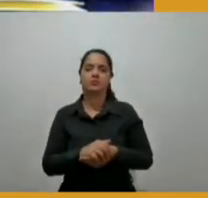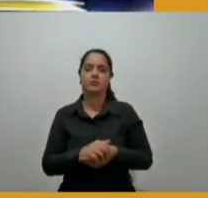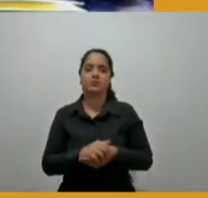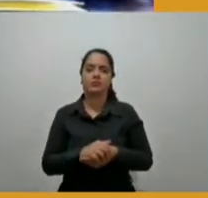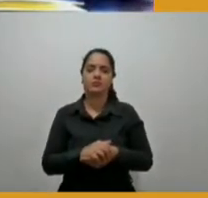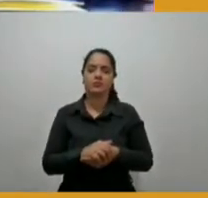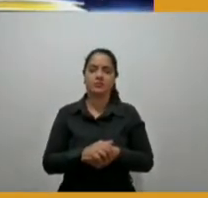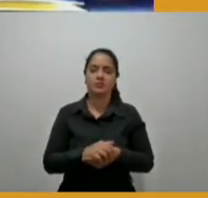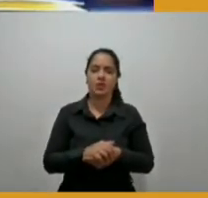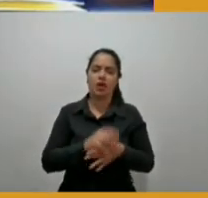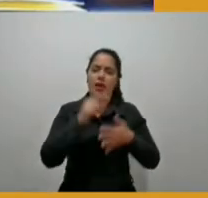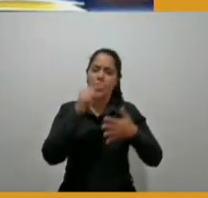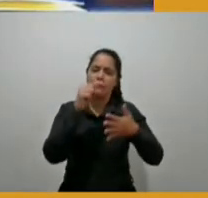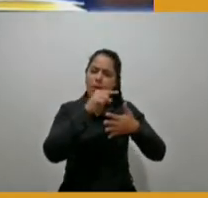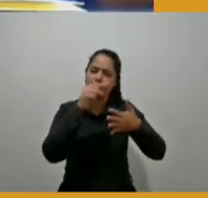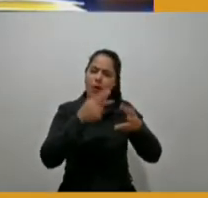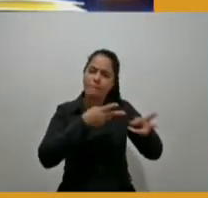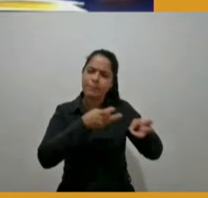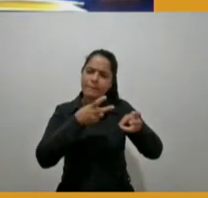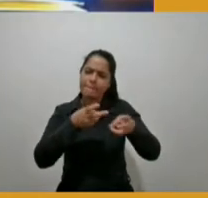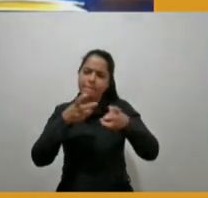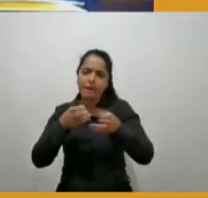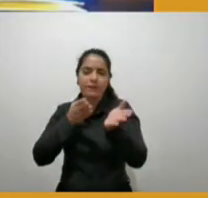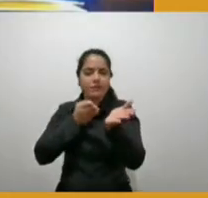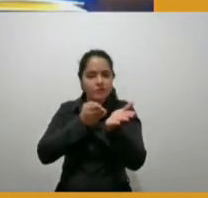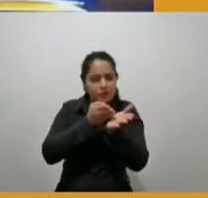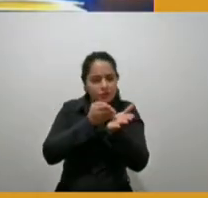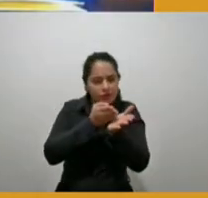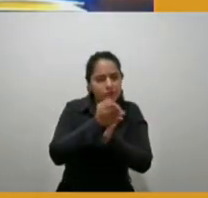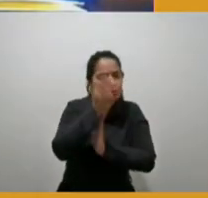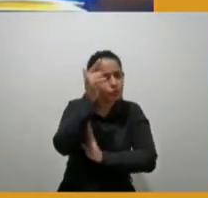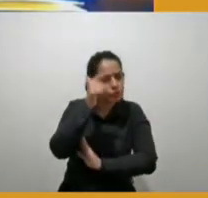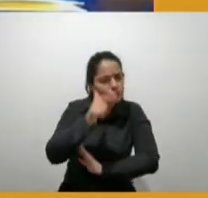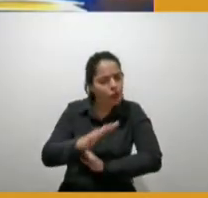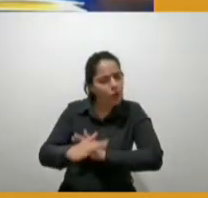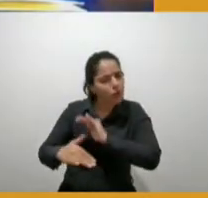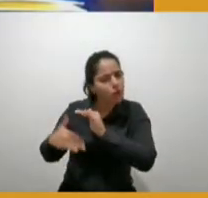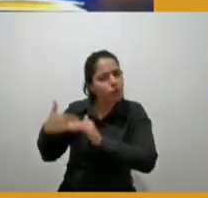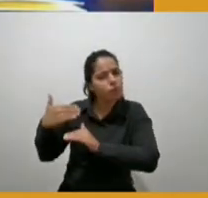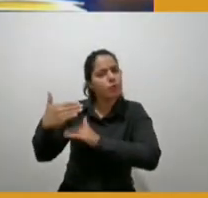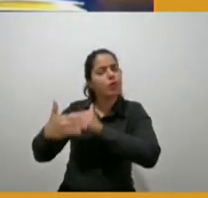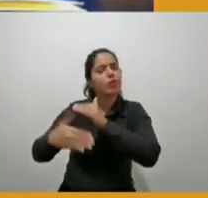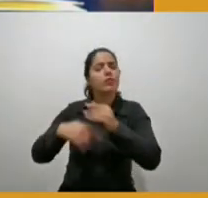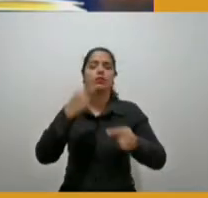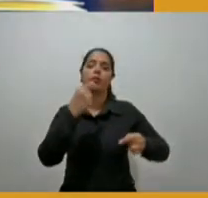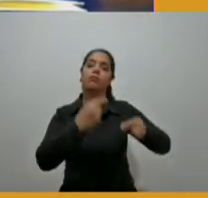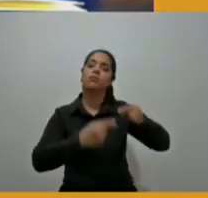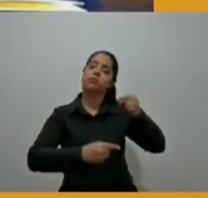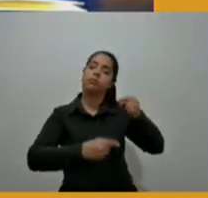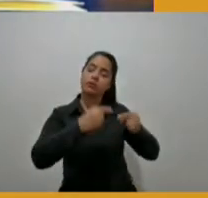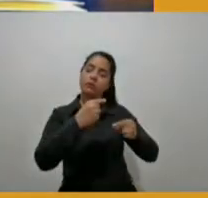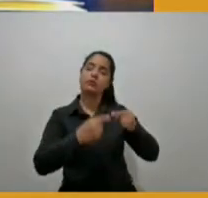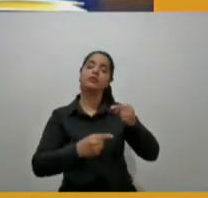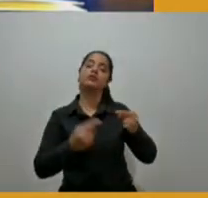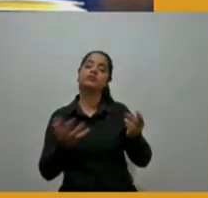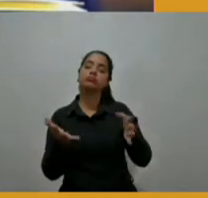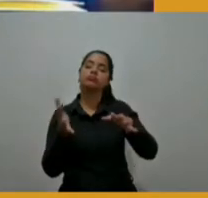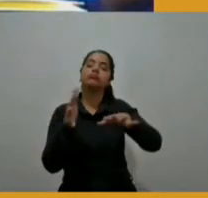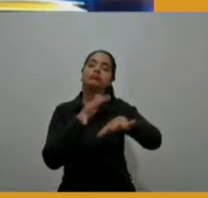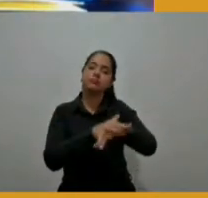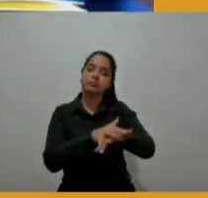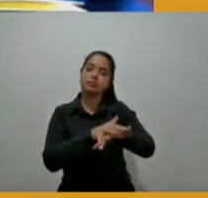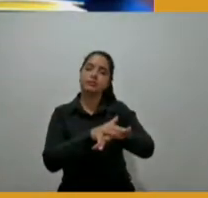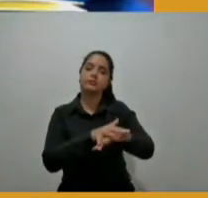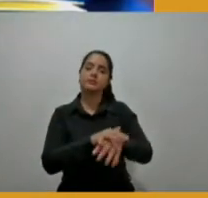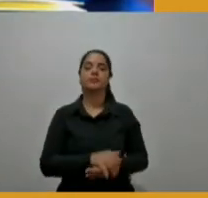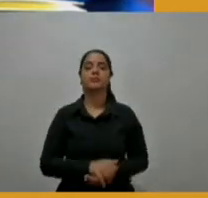continue num caminho de progresso em cima dessas políticas de diversidade e inclusão.